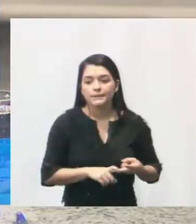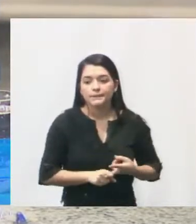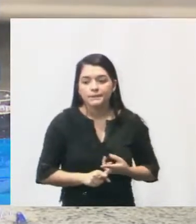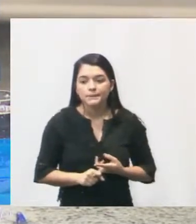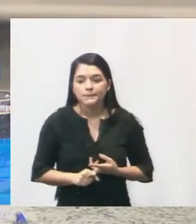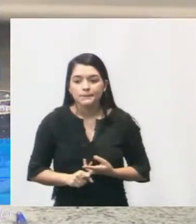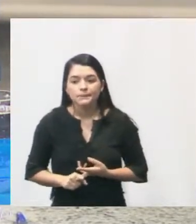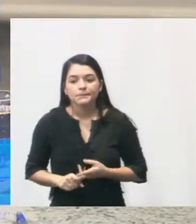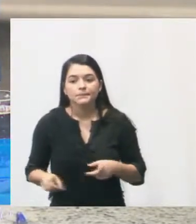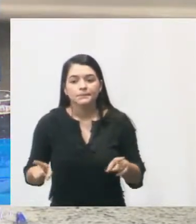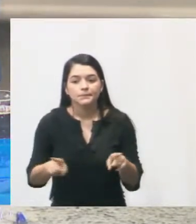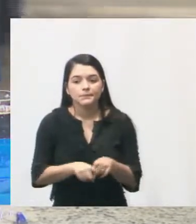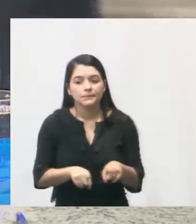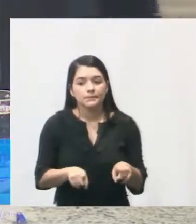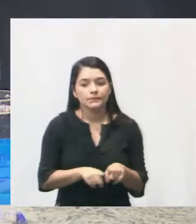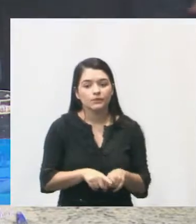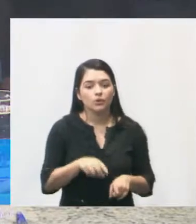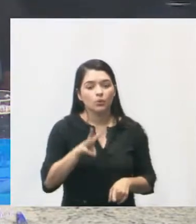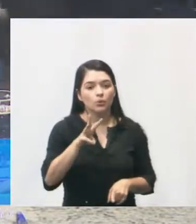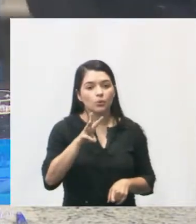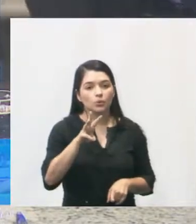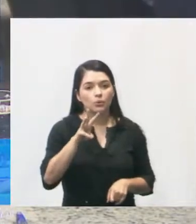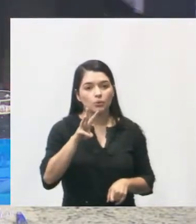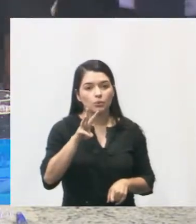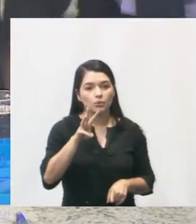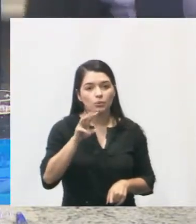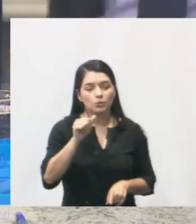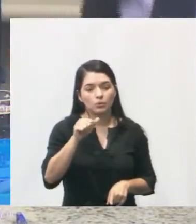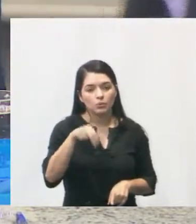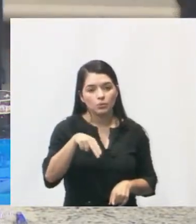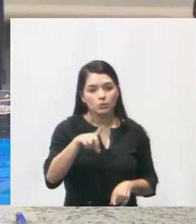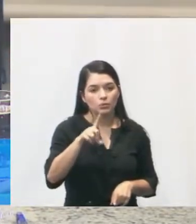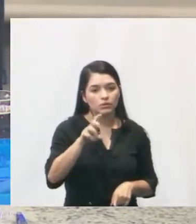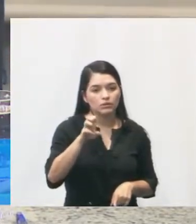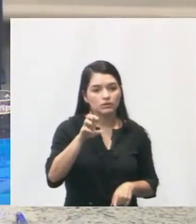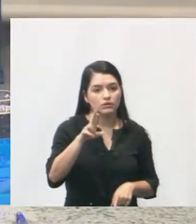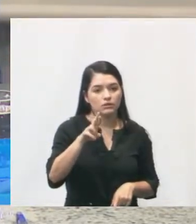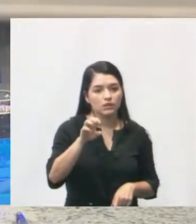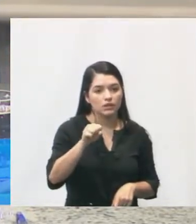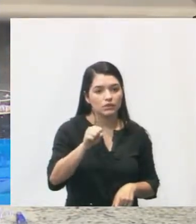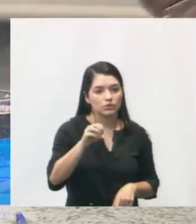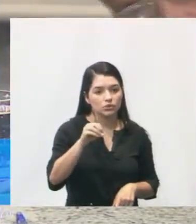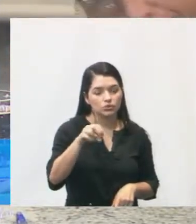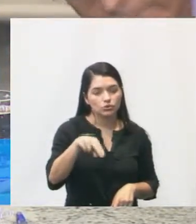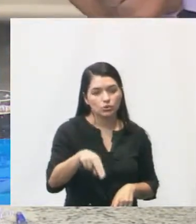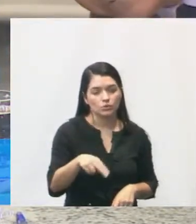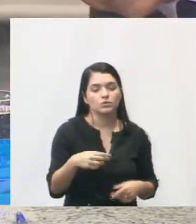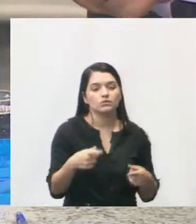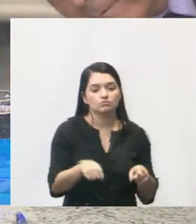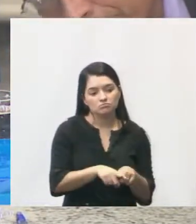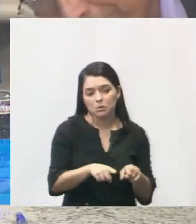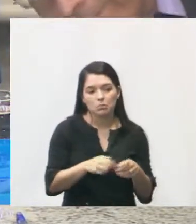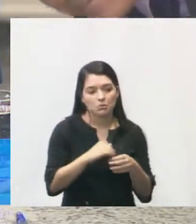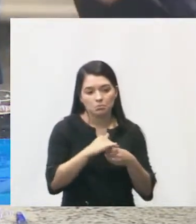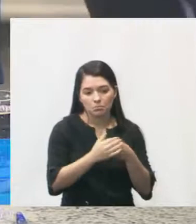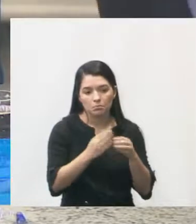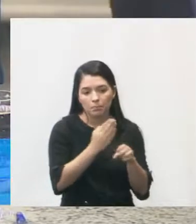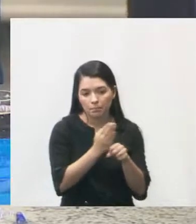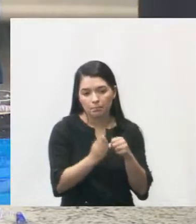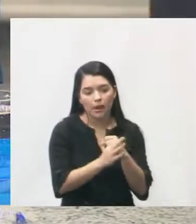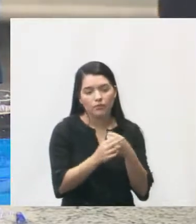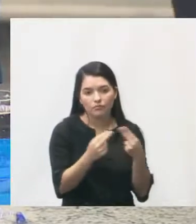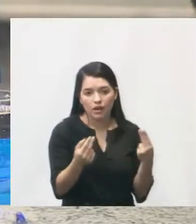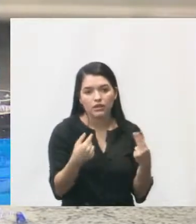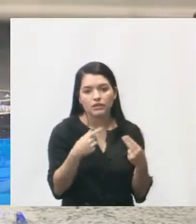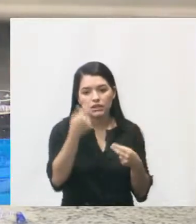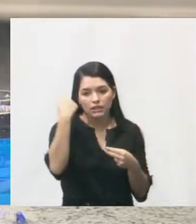E o Anderson, também é da comunidade de São Cristóvão. Sejam bem-vindos à Casa do